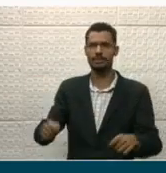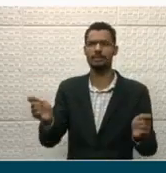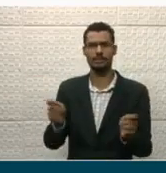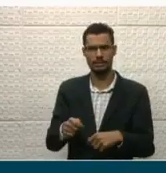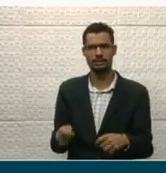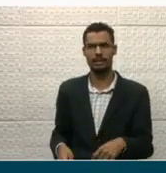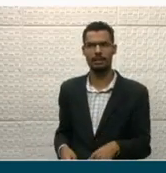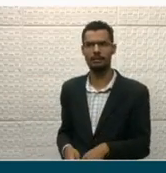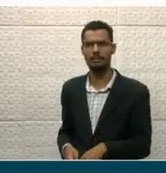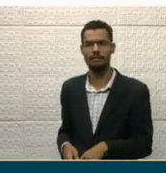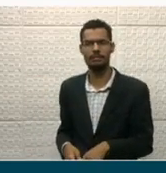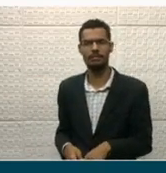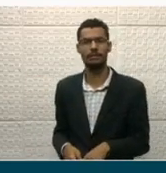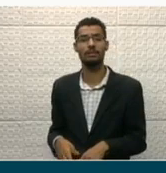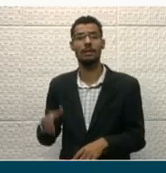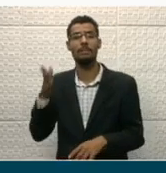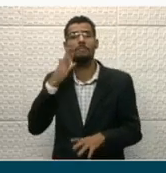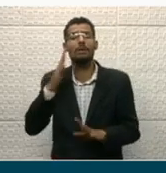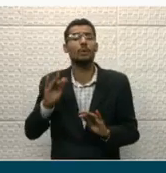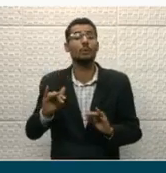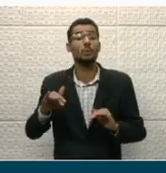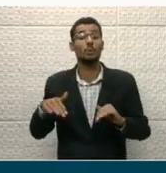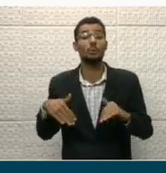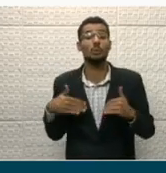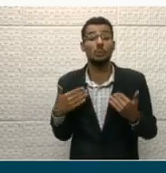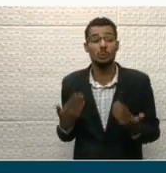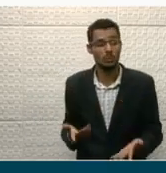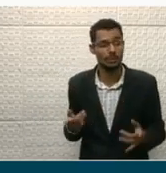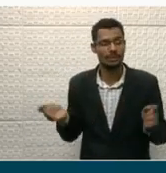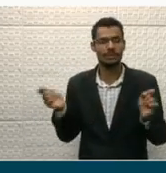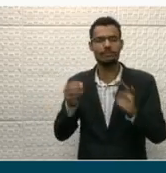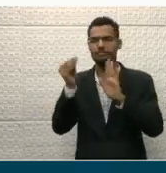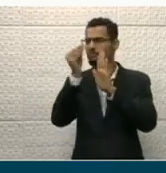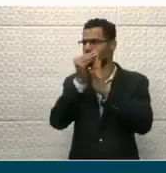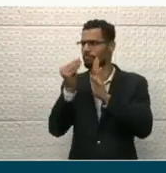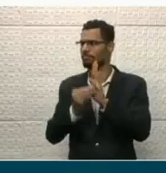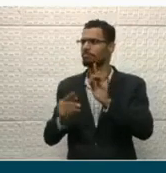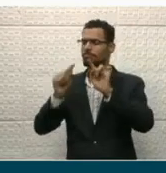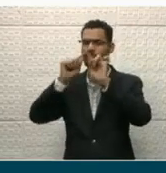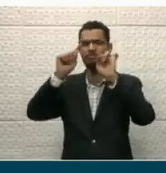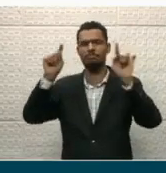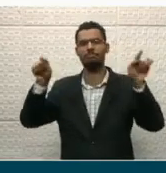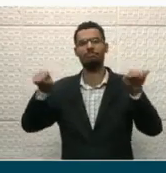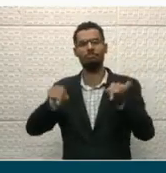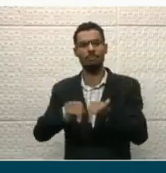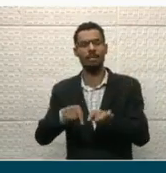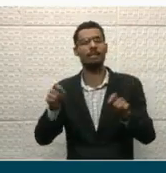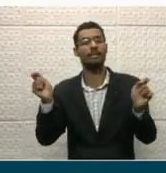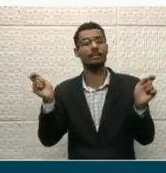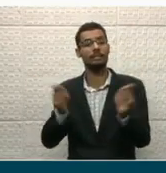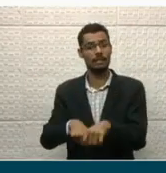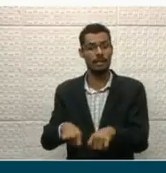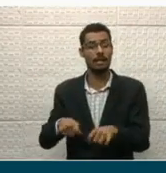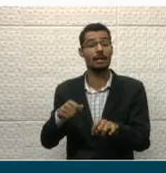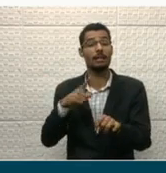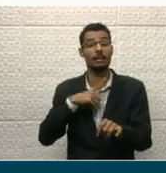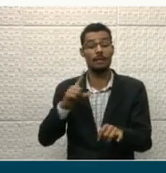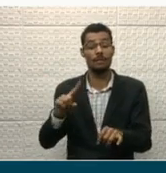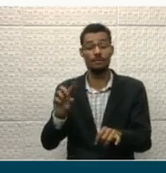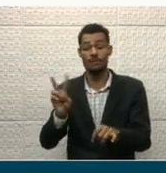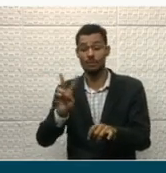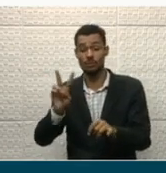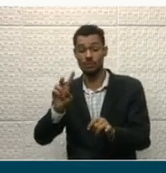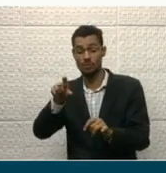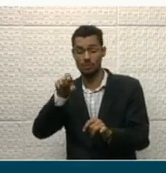eu identifiquei quais os elementos deveriam compor aquela matriz para que o produto dela, por um vetor